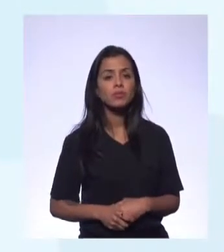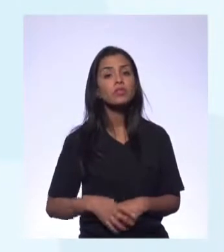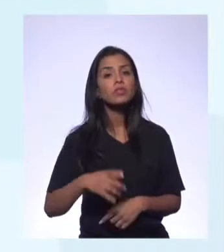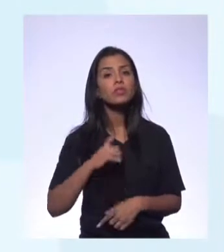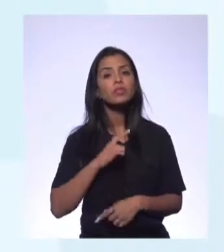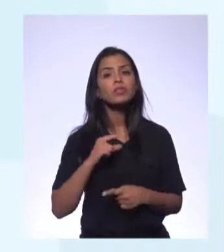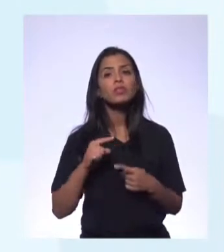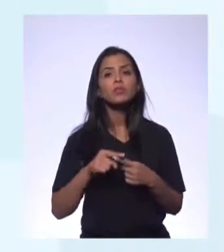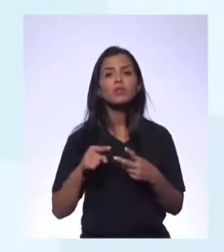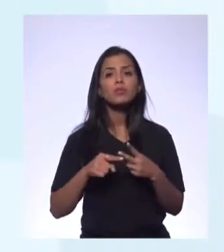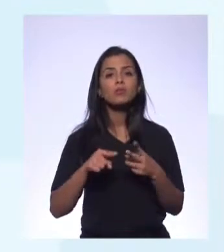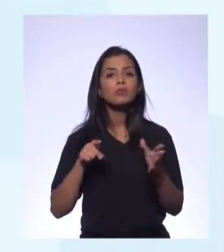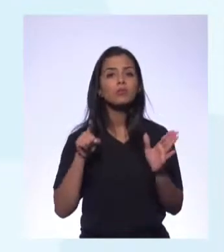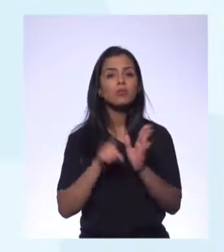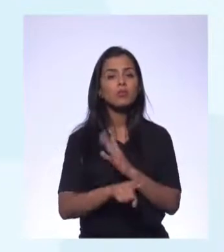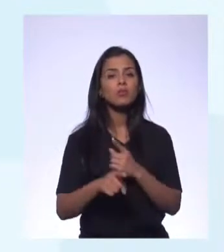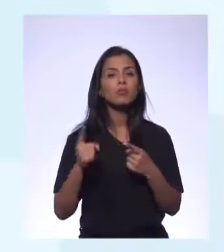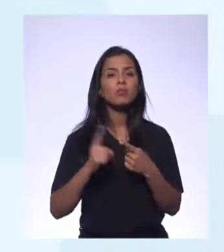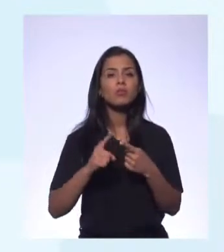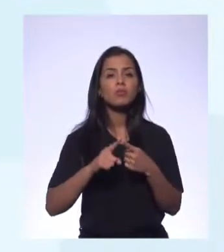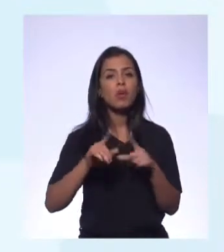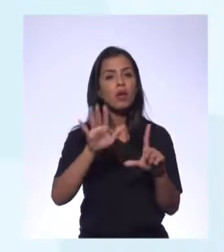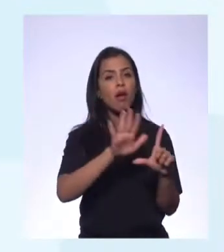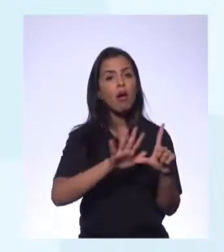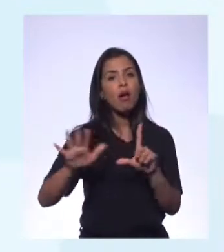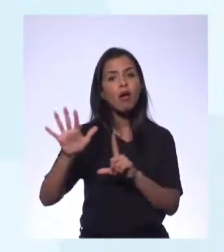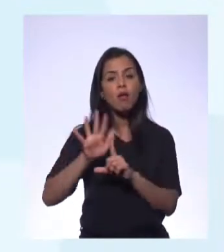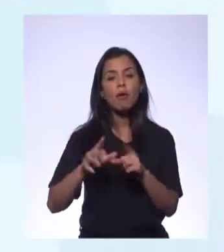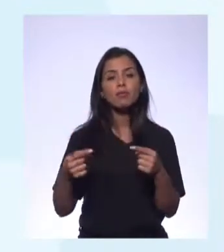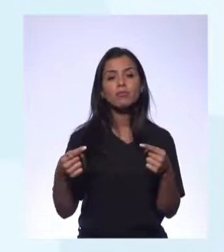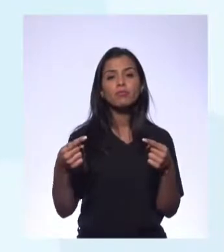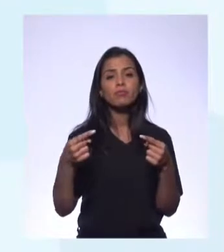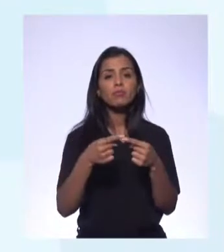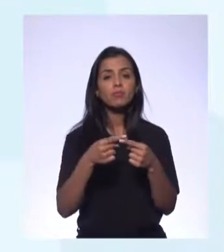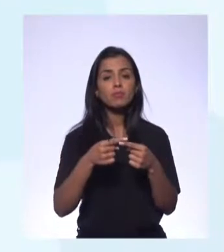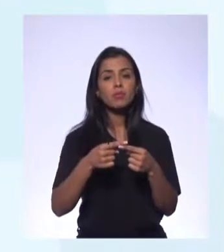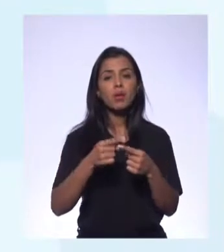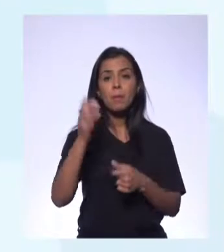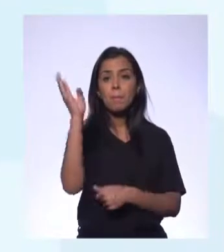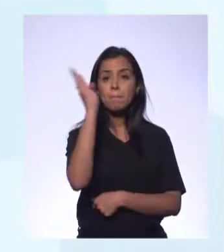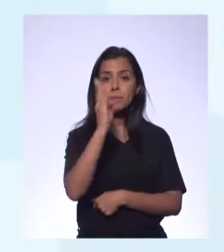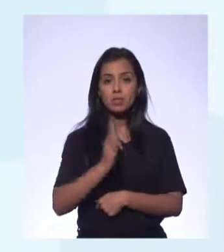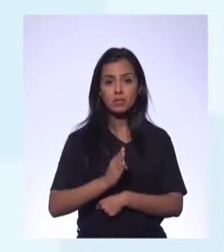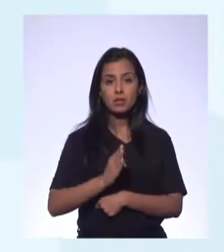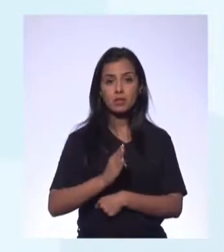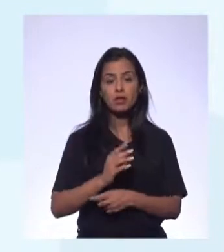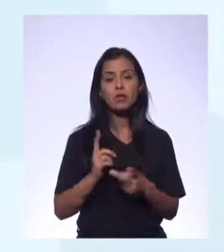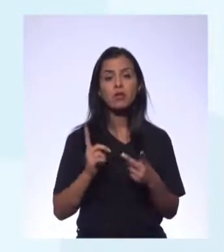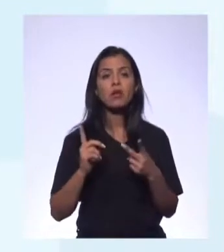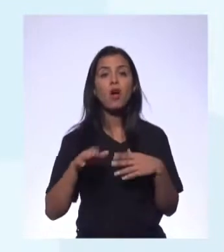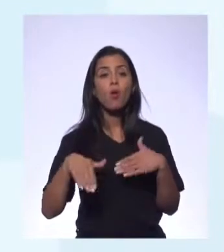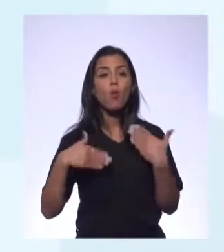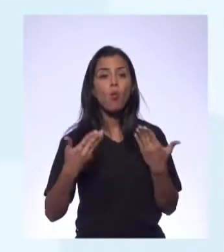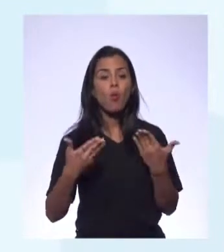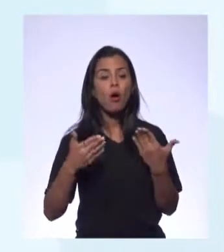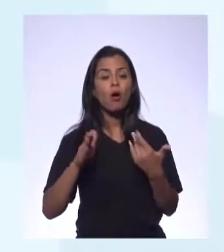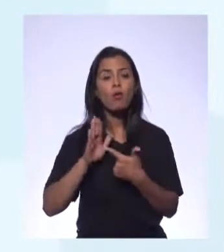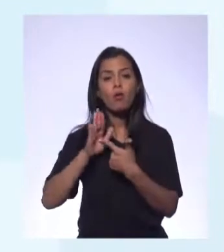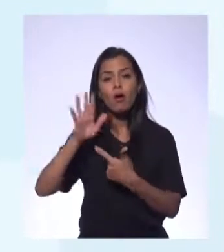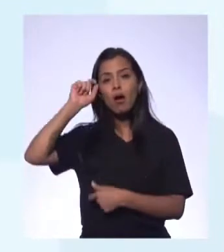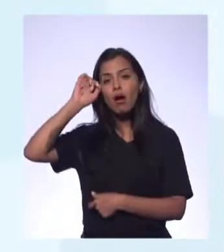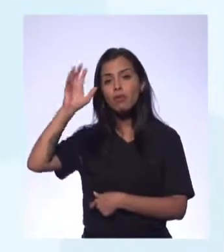perguntas aí. A primeira é: qual das imagens representa uma cidade brasileira e qual representa uma cidade